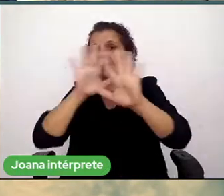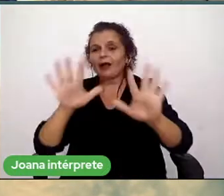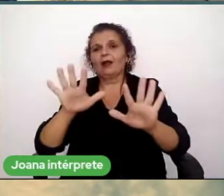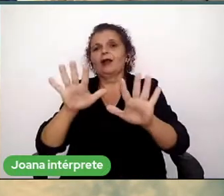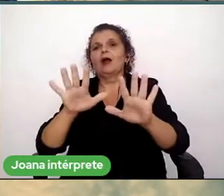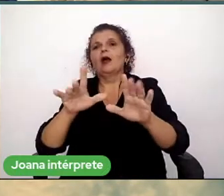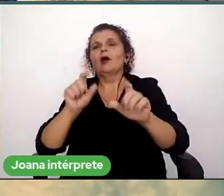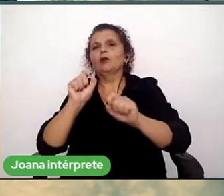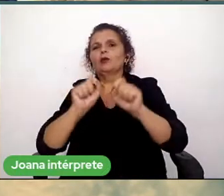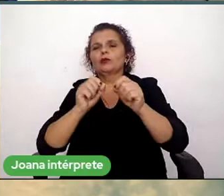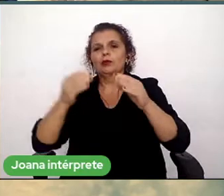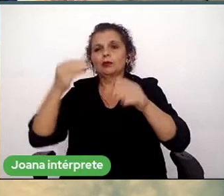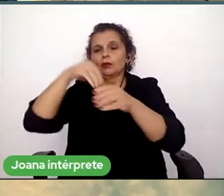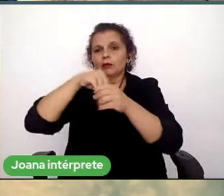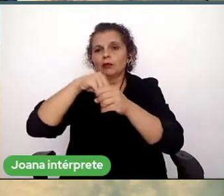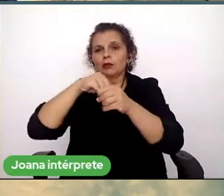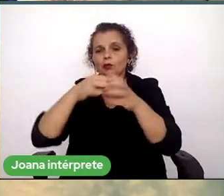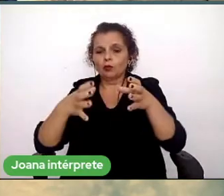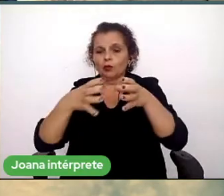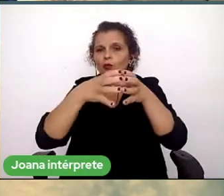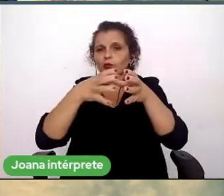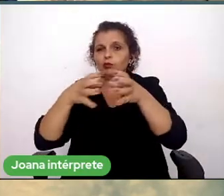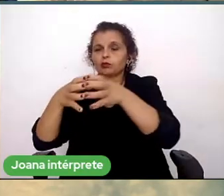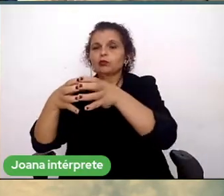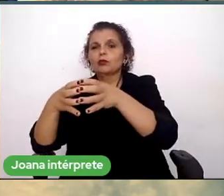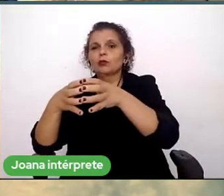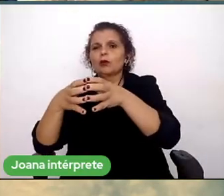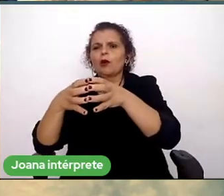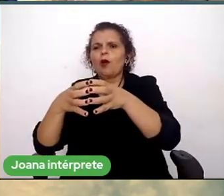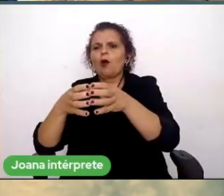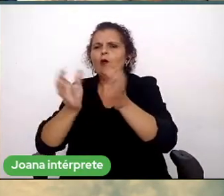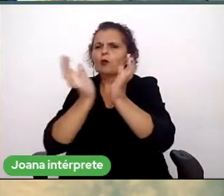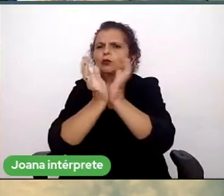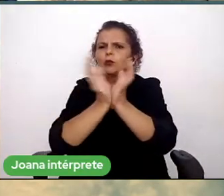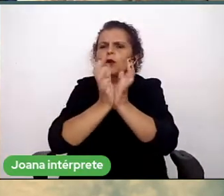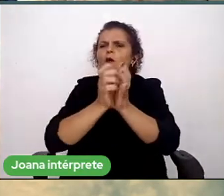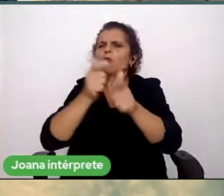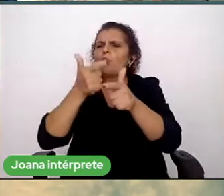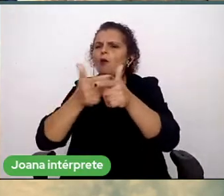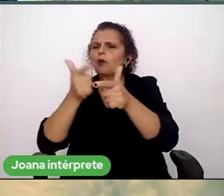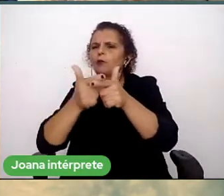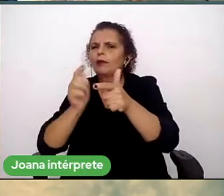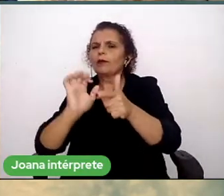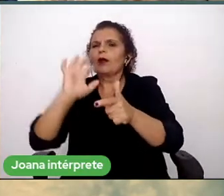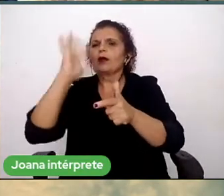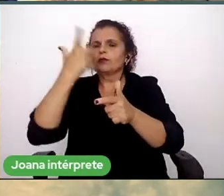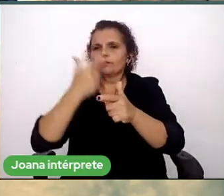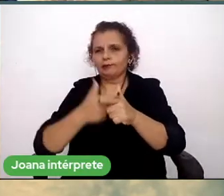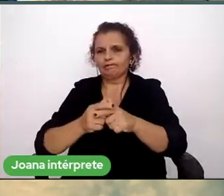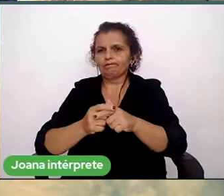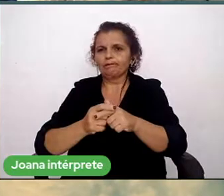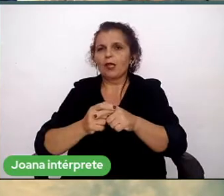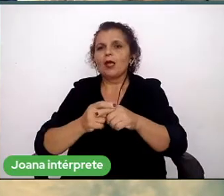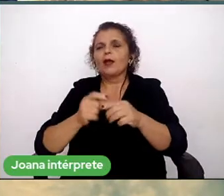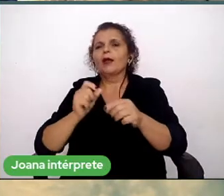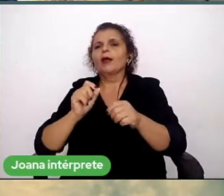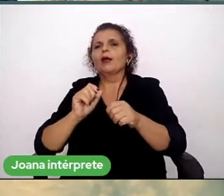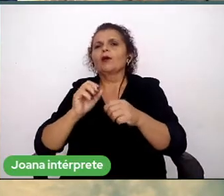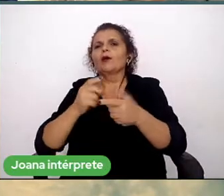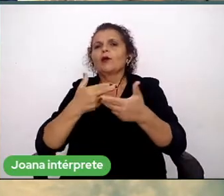dentro do nosso time Qual que é o problema que a gente quer resolver Quais são